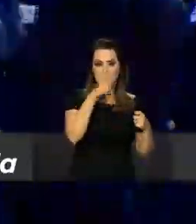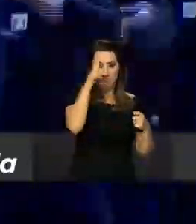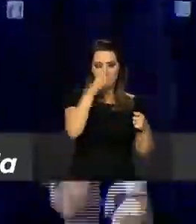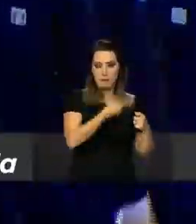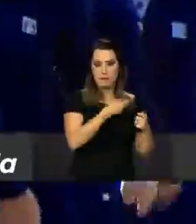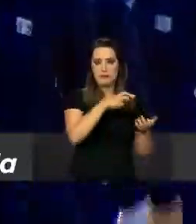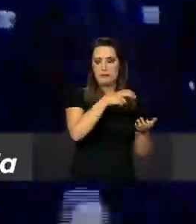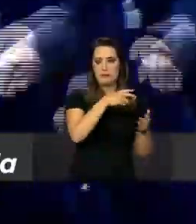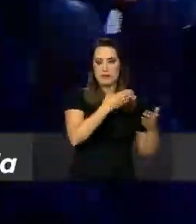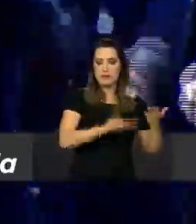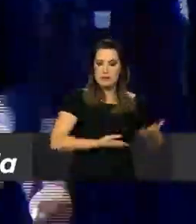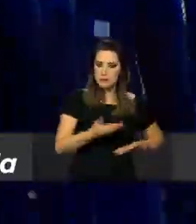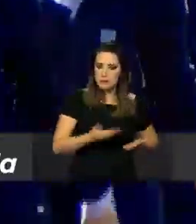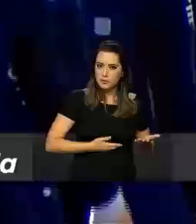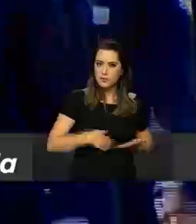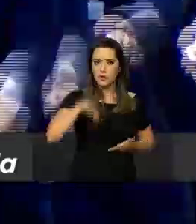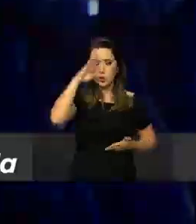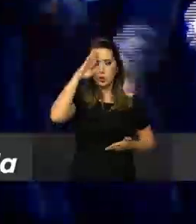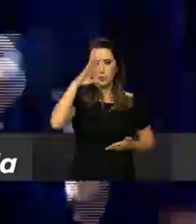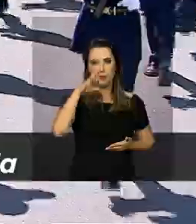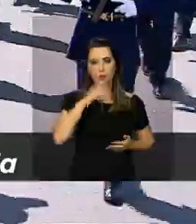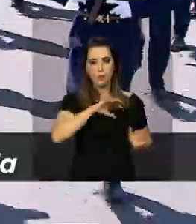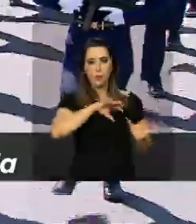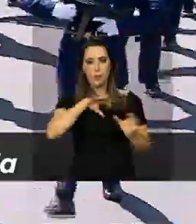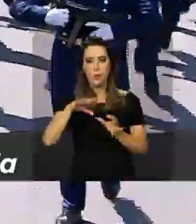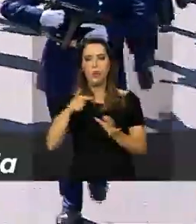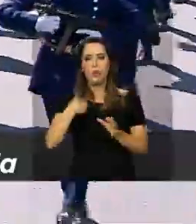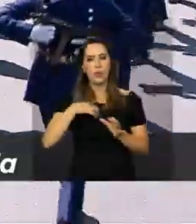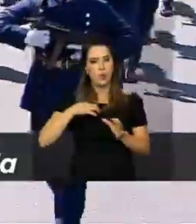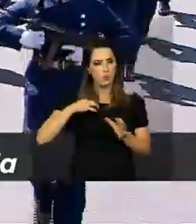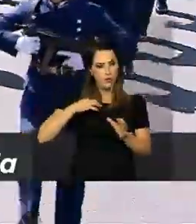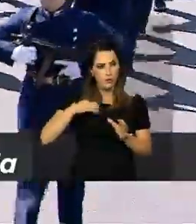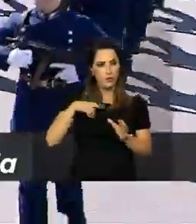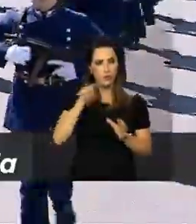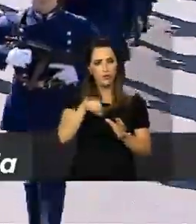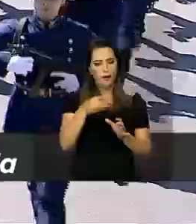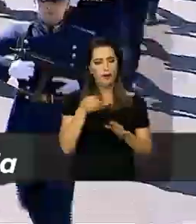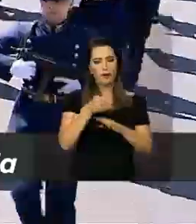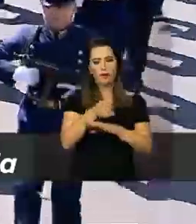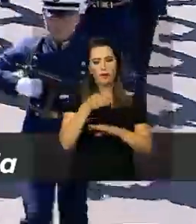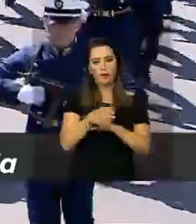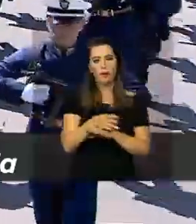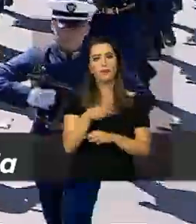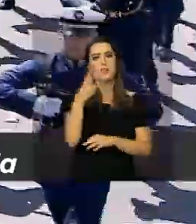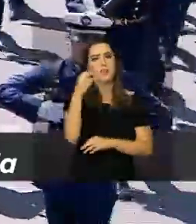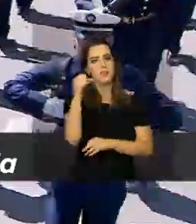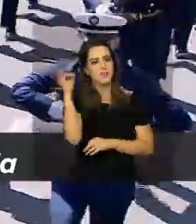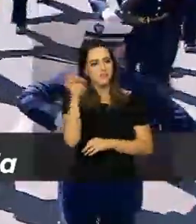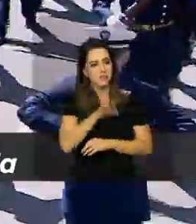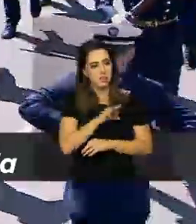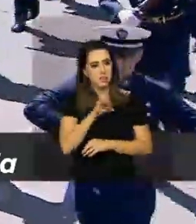fazem parte de 30% do nosso efetivo. É a força que tem maior número de mulheres, né? 30% brasileiras, né?